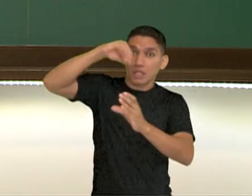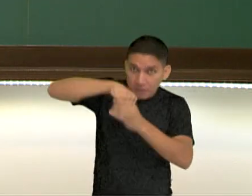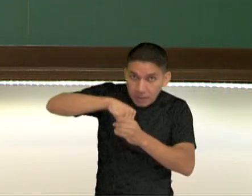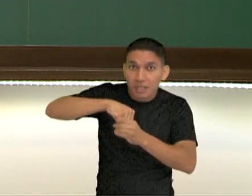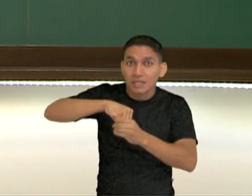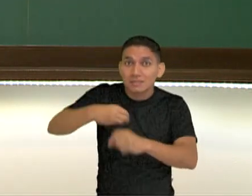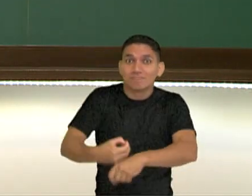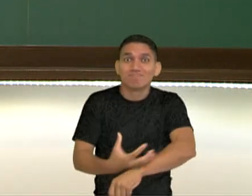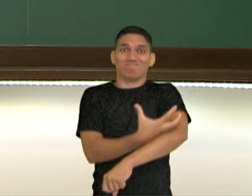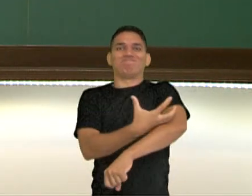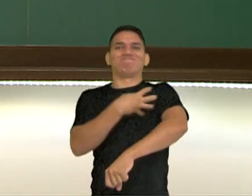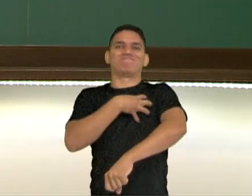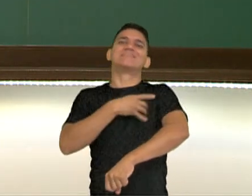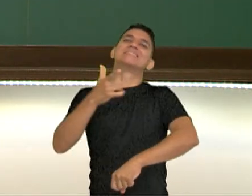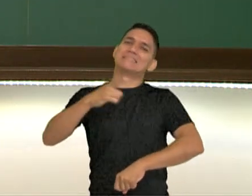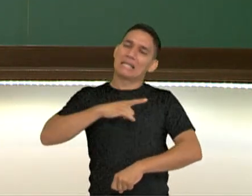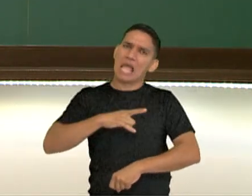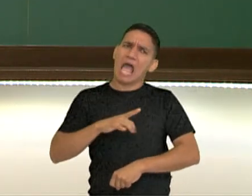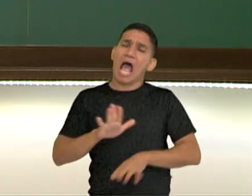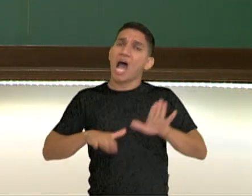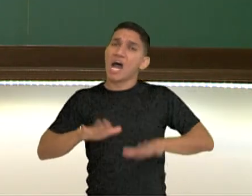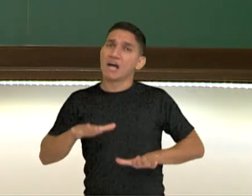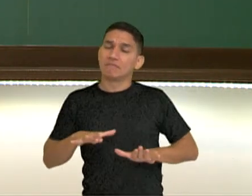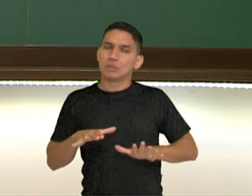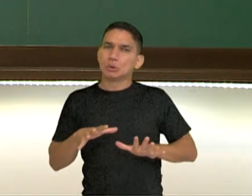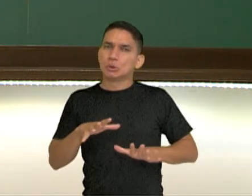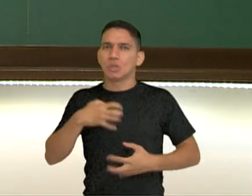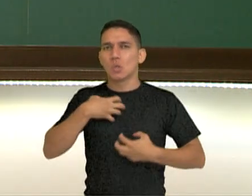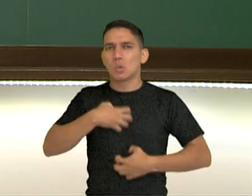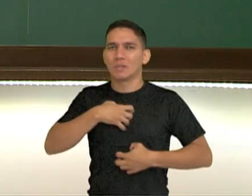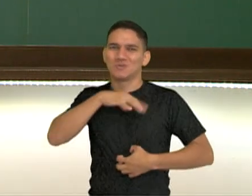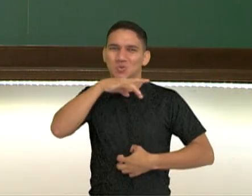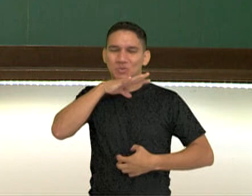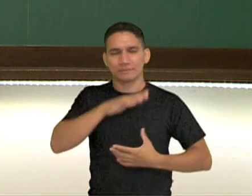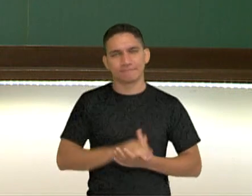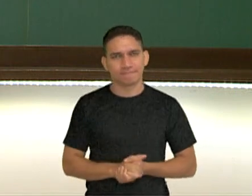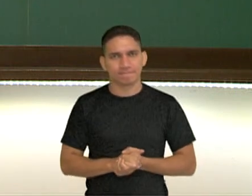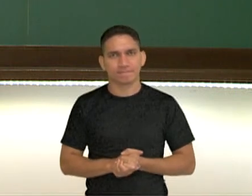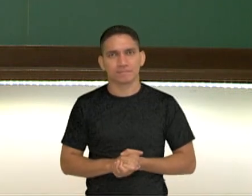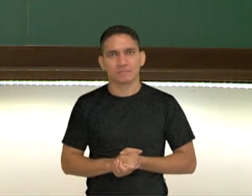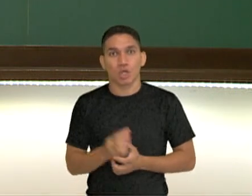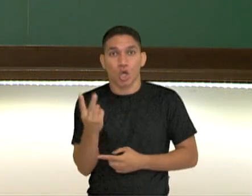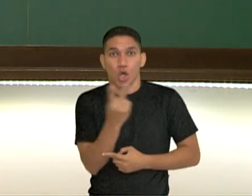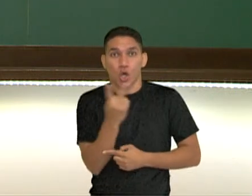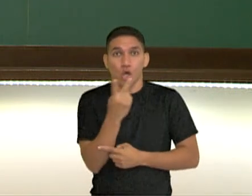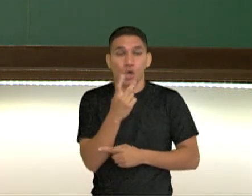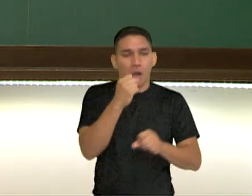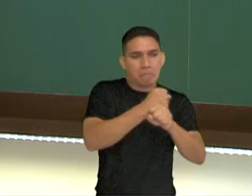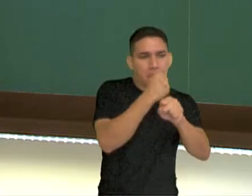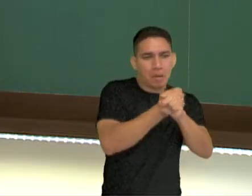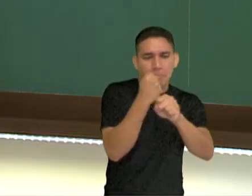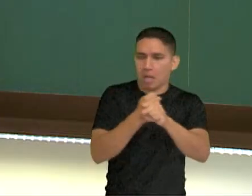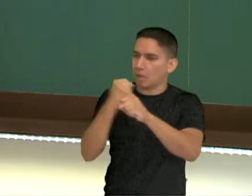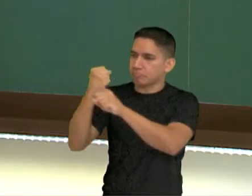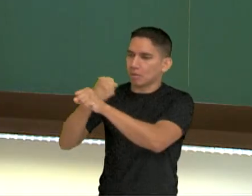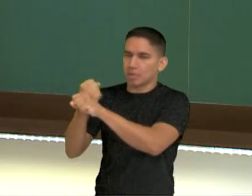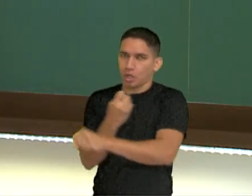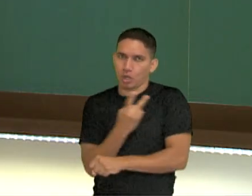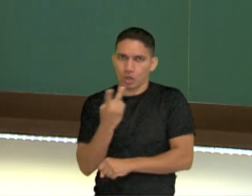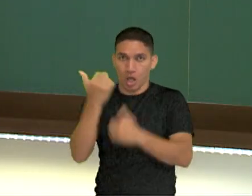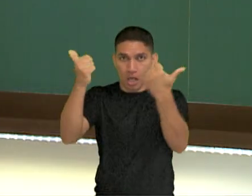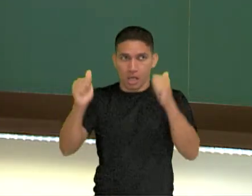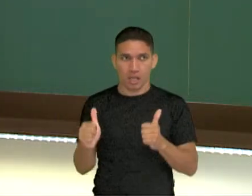de sentimentos, às vezes, muito ruins. Duas estátuas da arte helênica que nós vamos analisar nessa aula. É